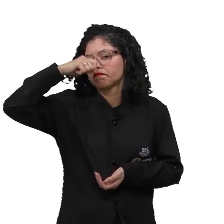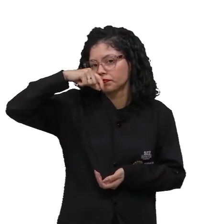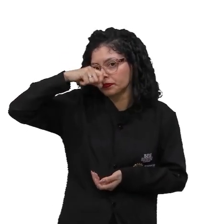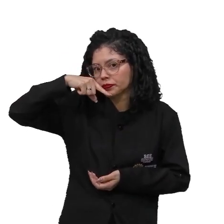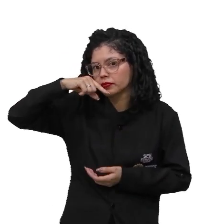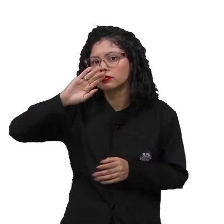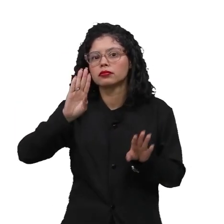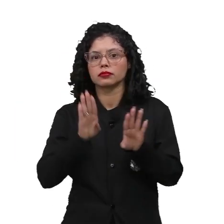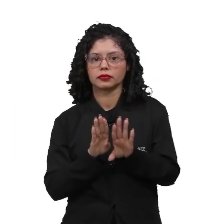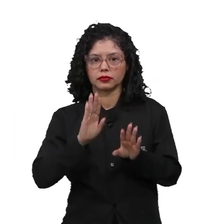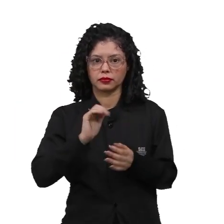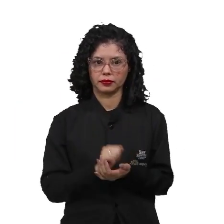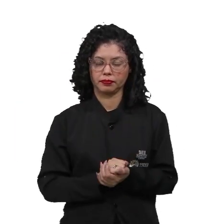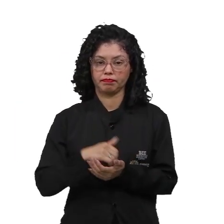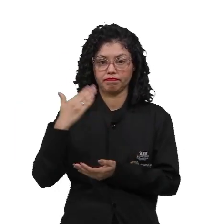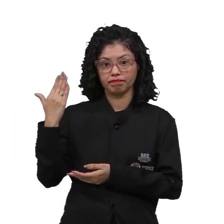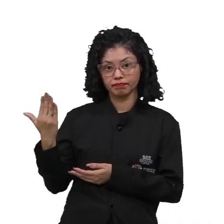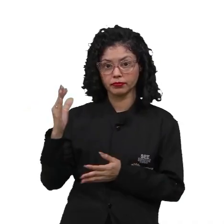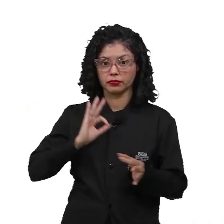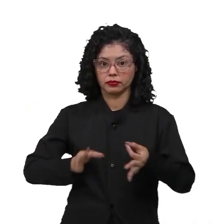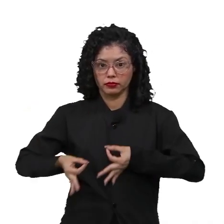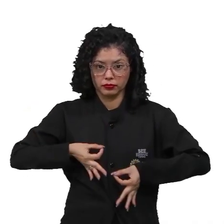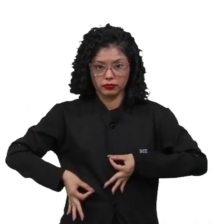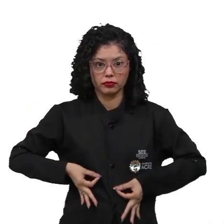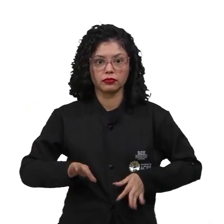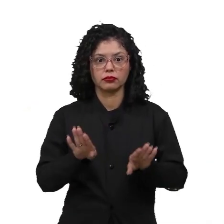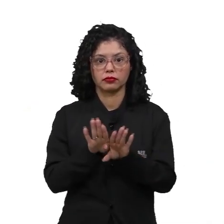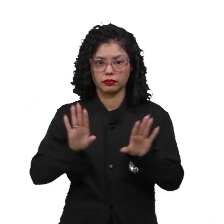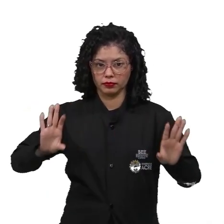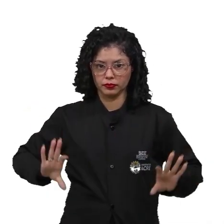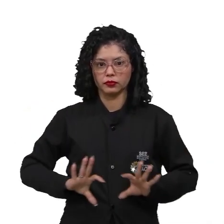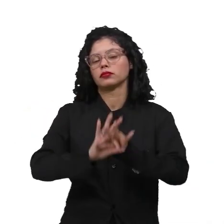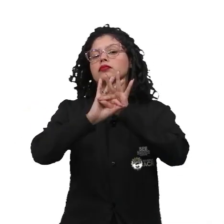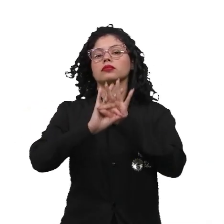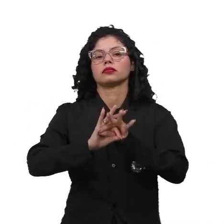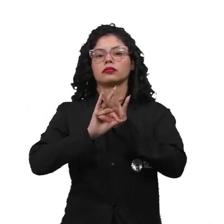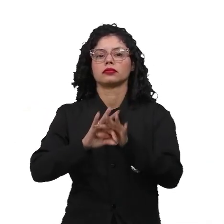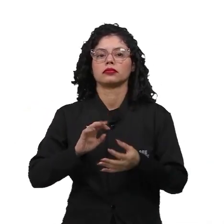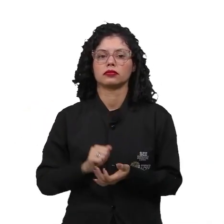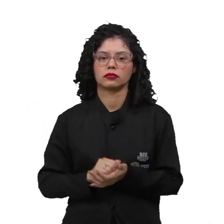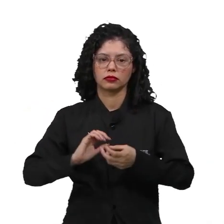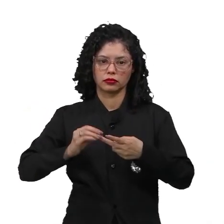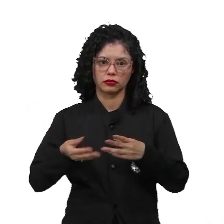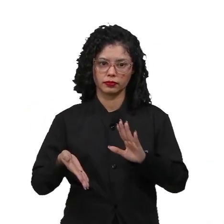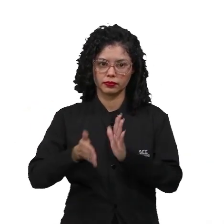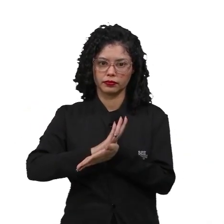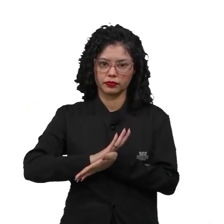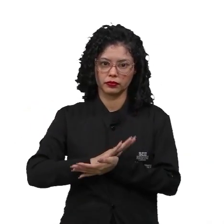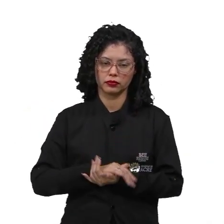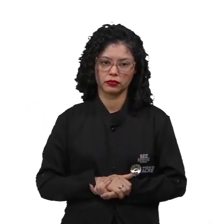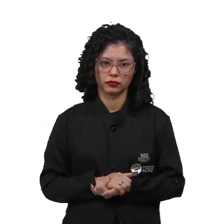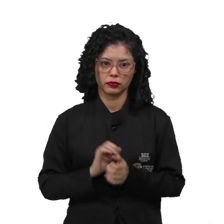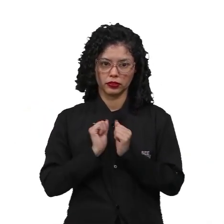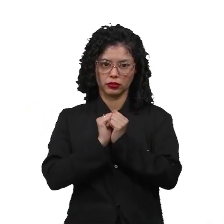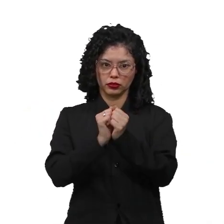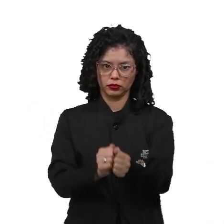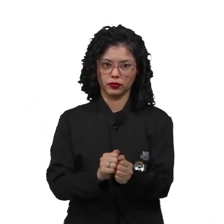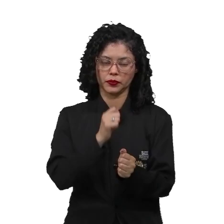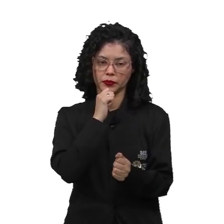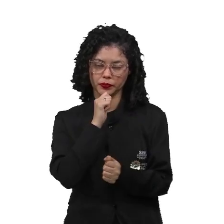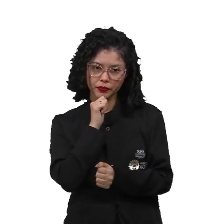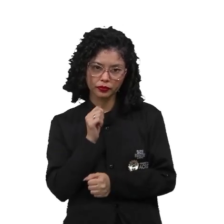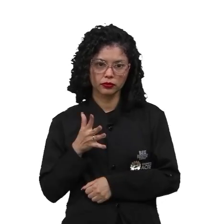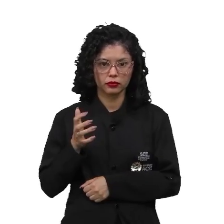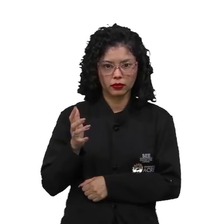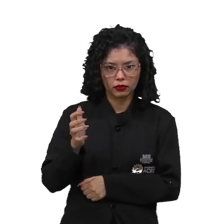né? E esse linfócito T citotóxico, ele vai se ligar a essa célula e vai destruí-la, né? Juntamente ali os